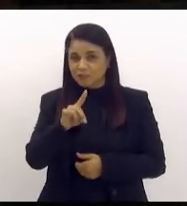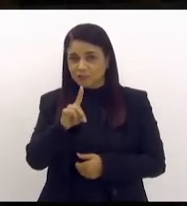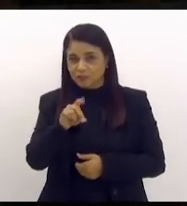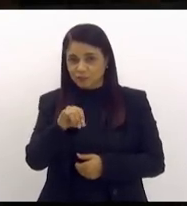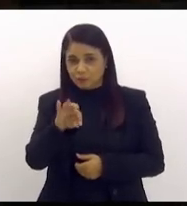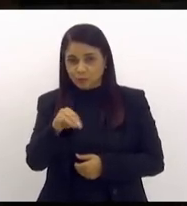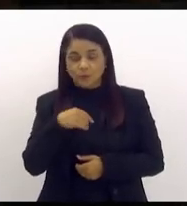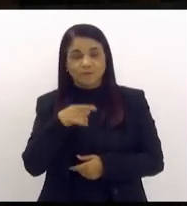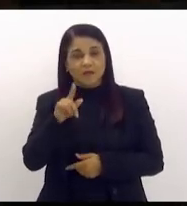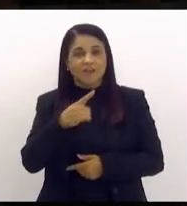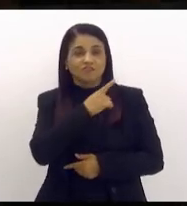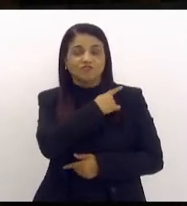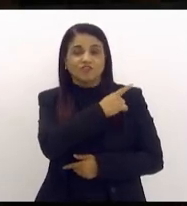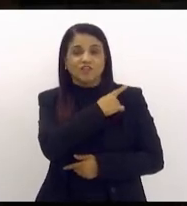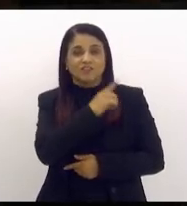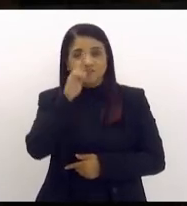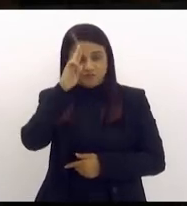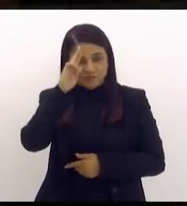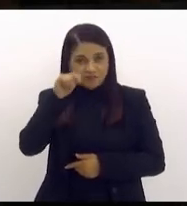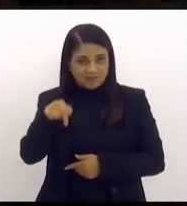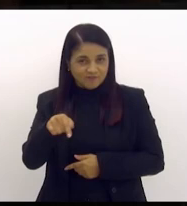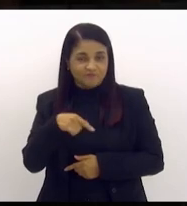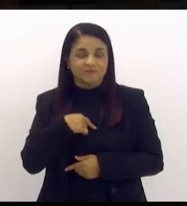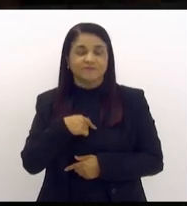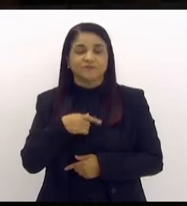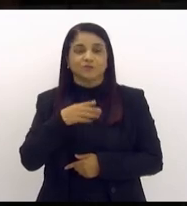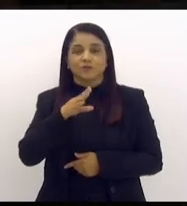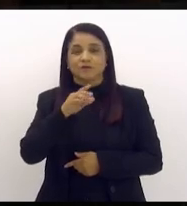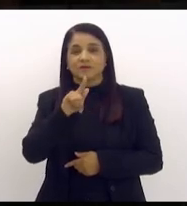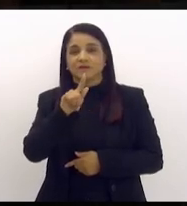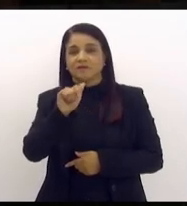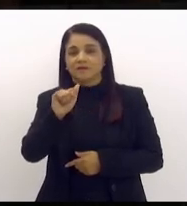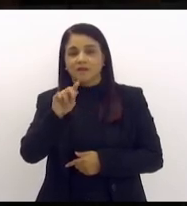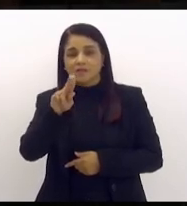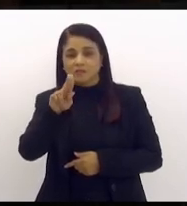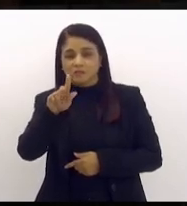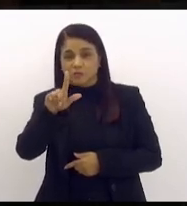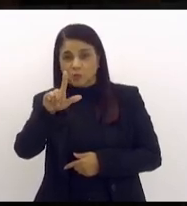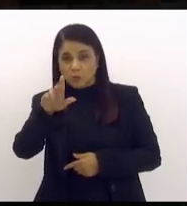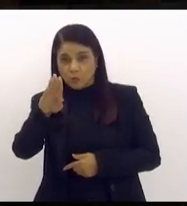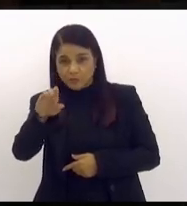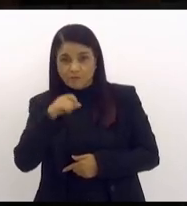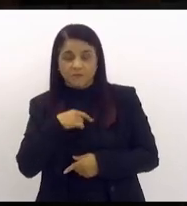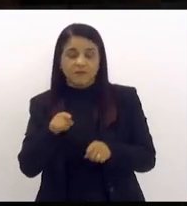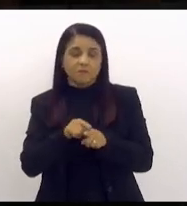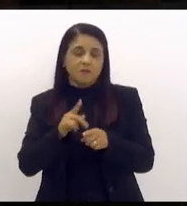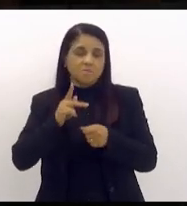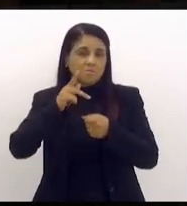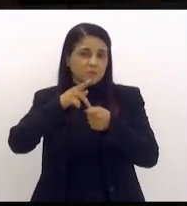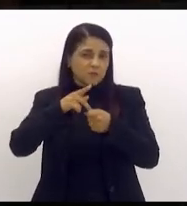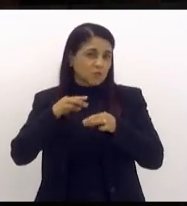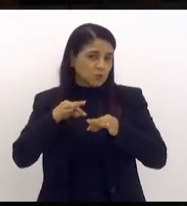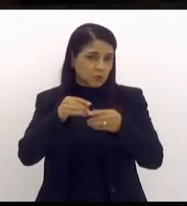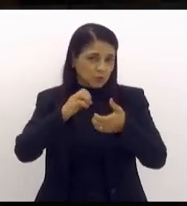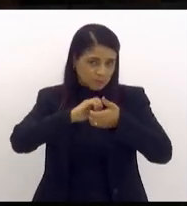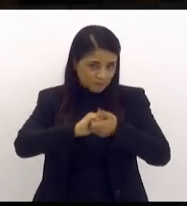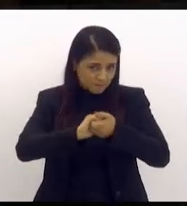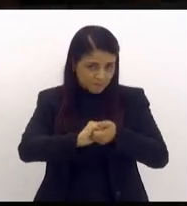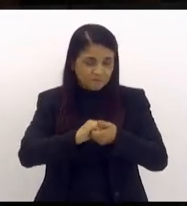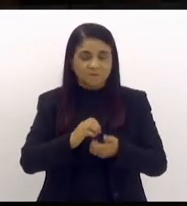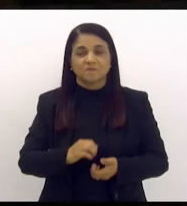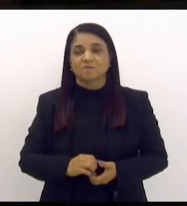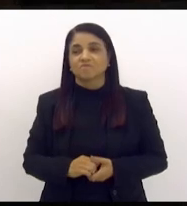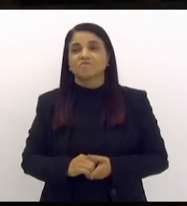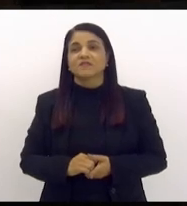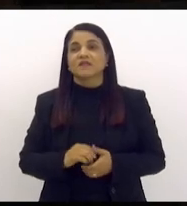do gaslub cumprimentando Cândido cumprimento a todos aqui eh da da Petrobras eh gostaria